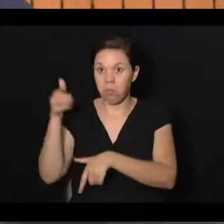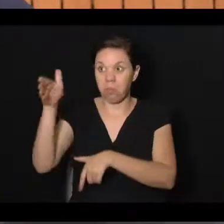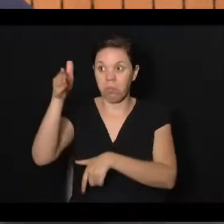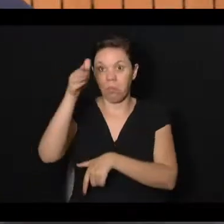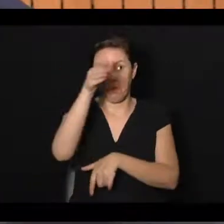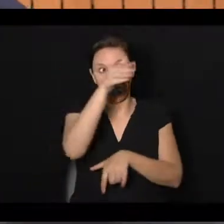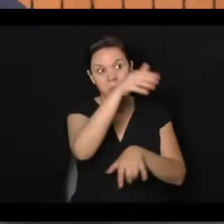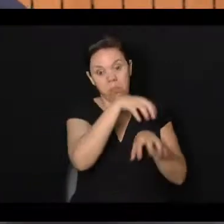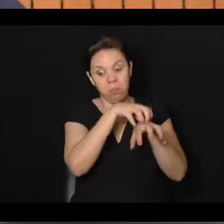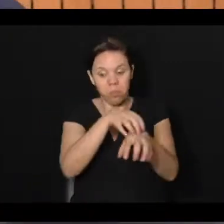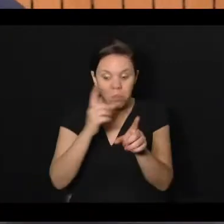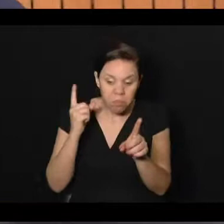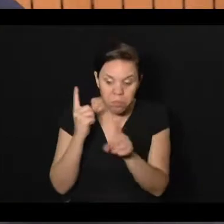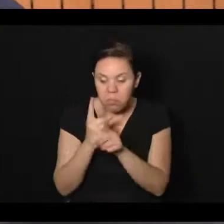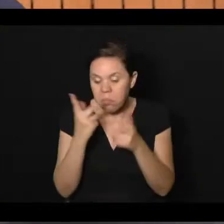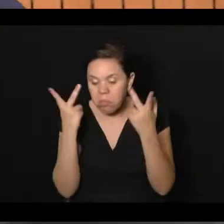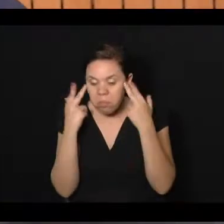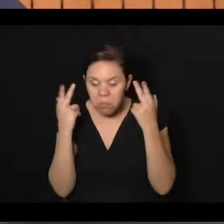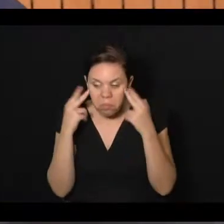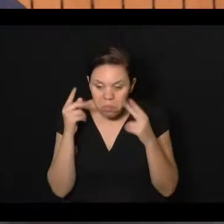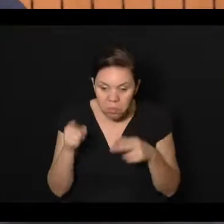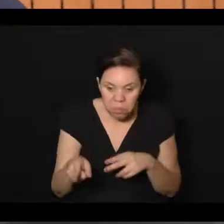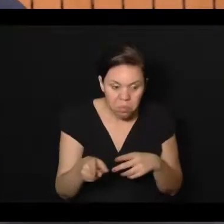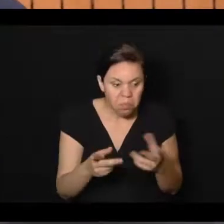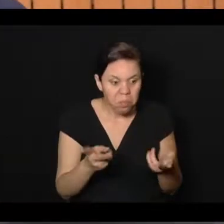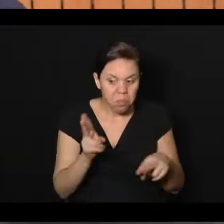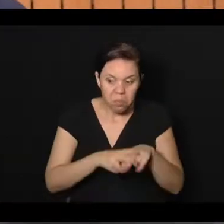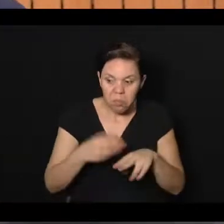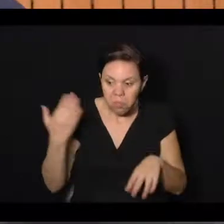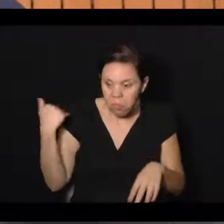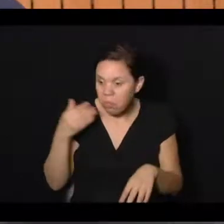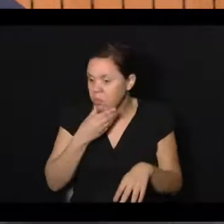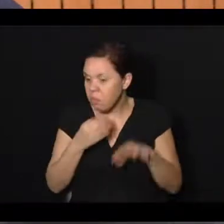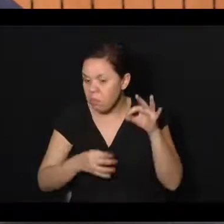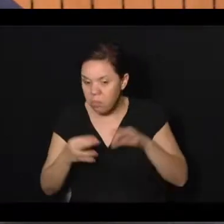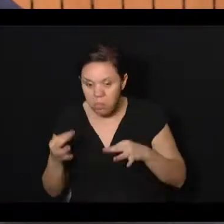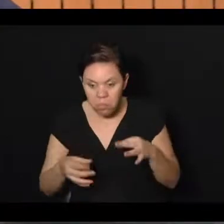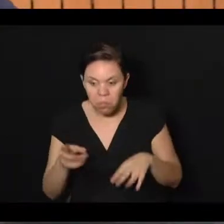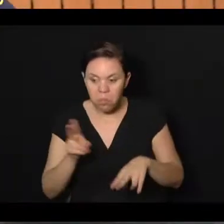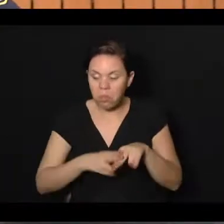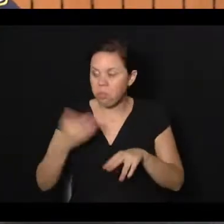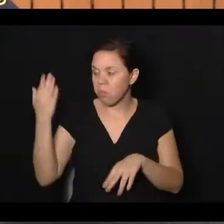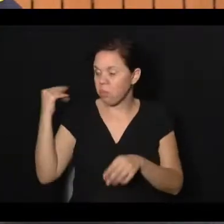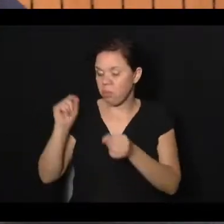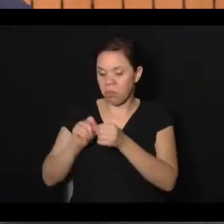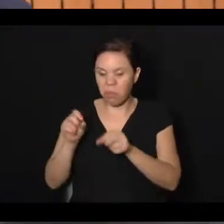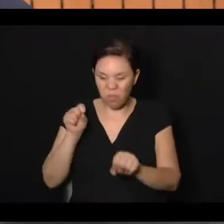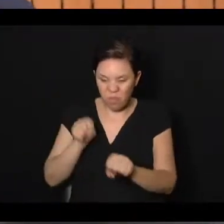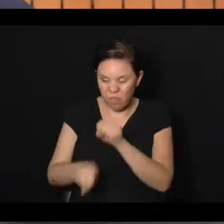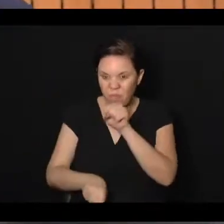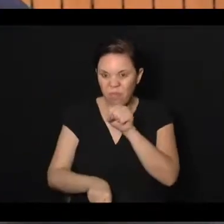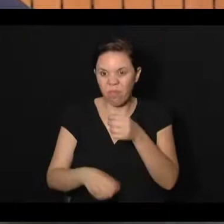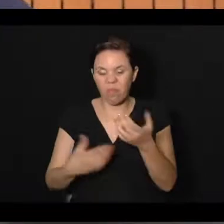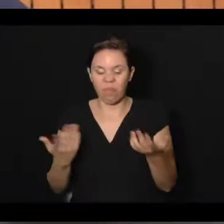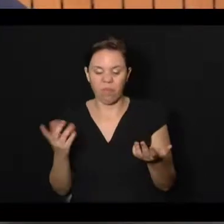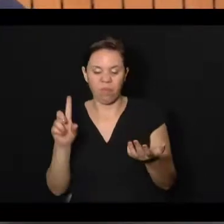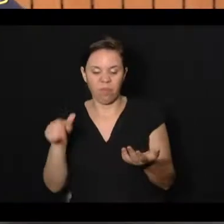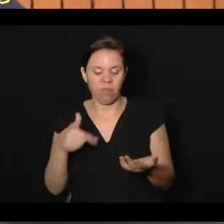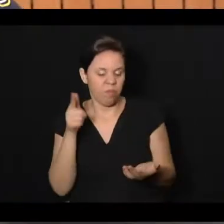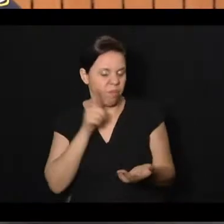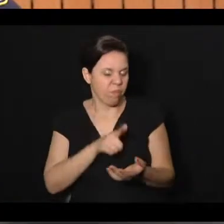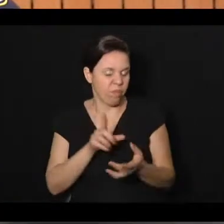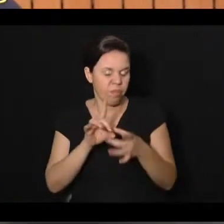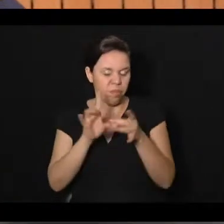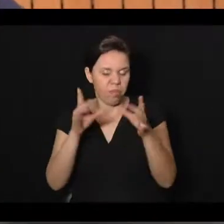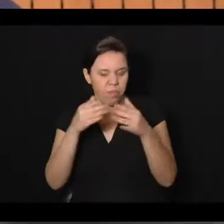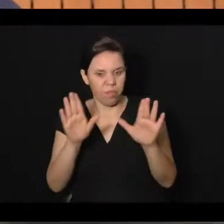encontrar pessoas são procuradas da justiça que praticaram o delito em determinado momento conseguir algum livramento